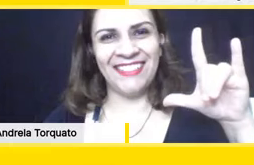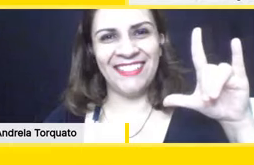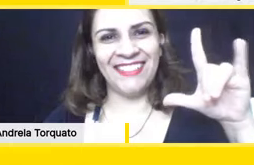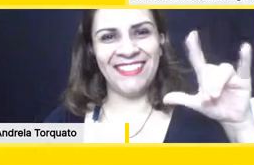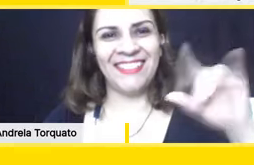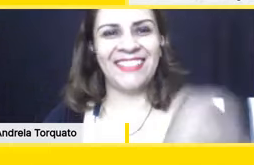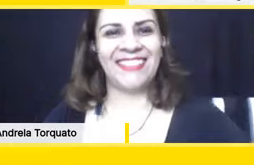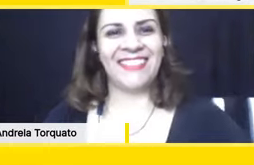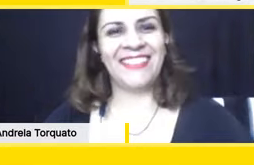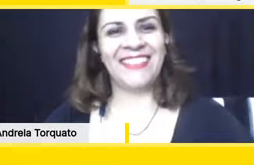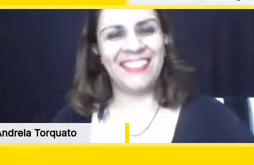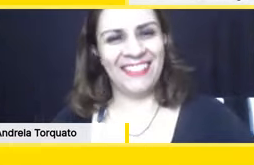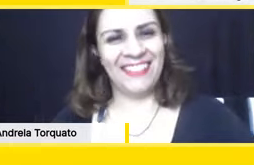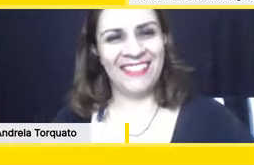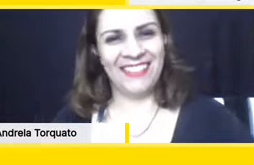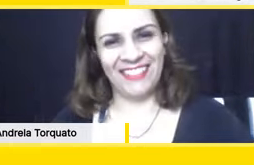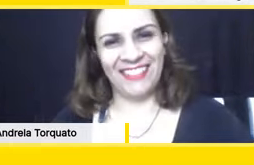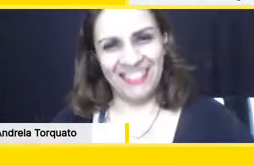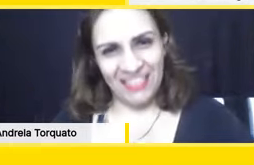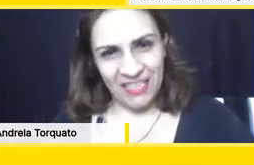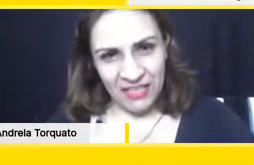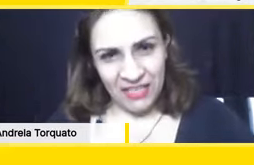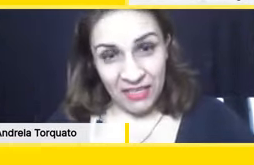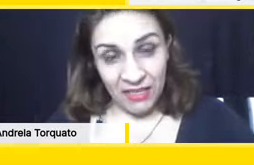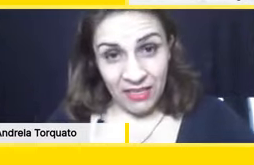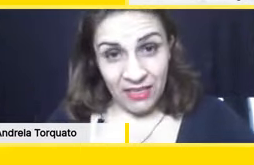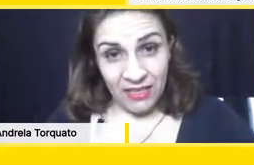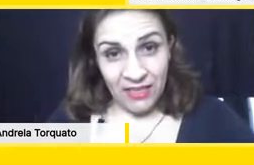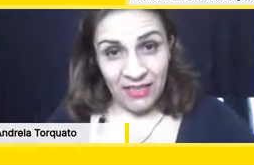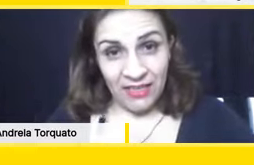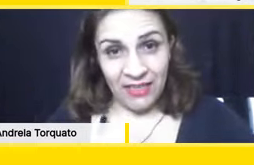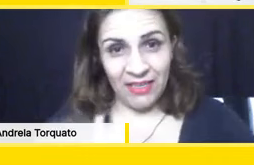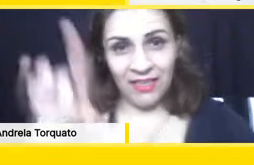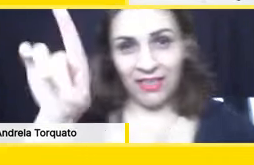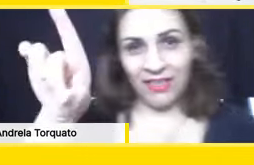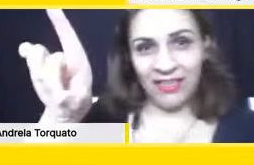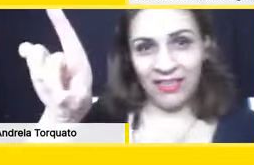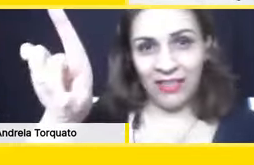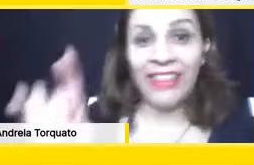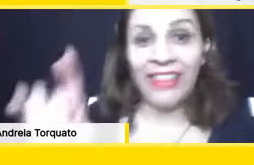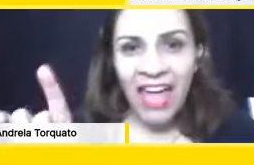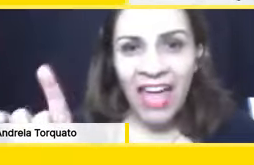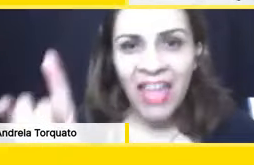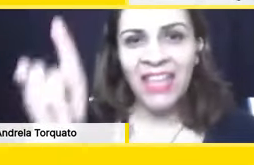Isso. Então, André, obrigado. o D é assim, não é? O D?